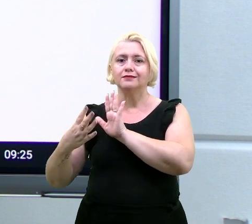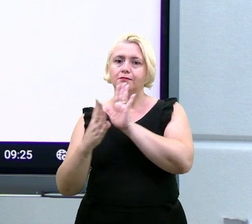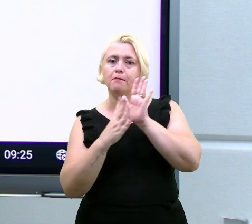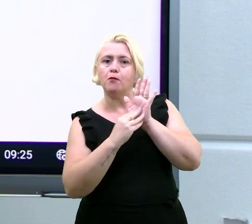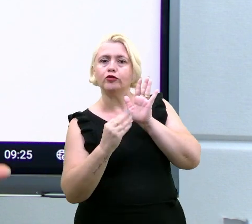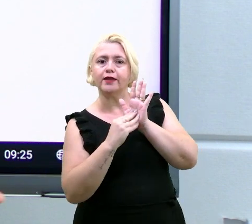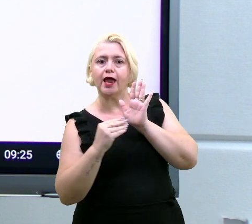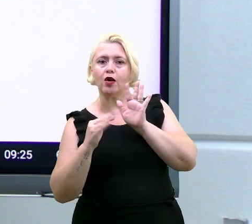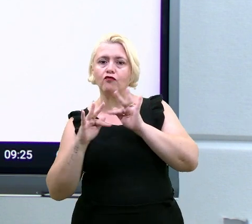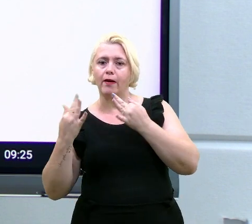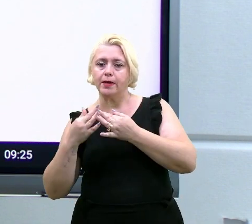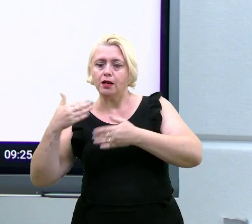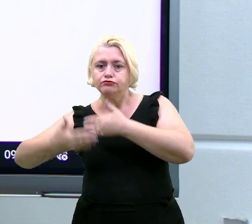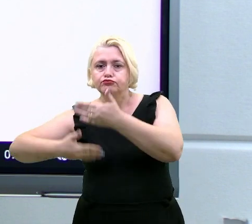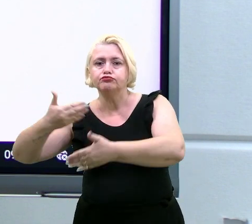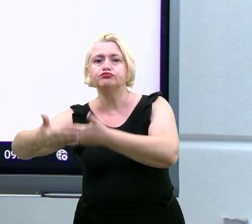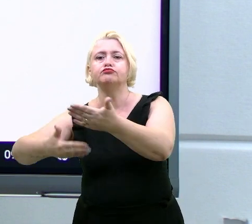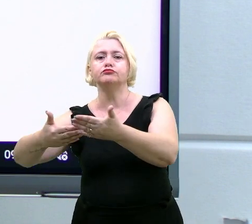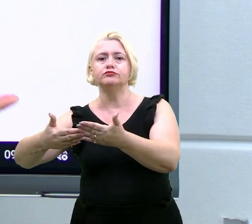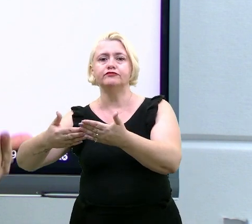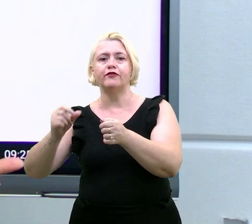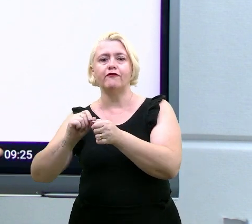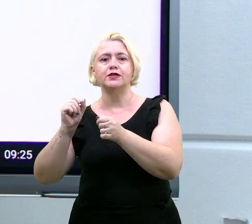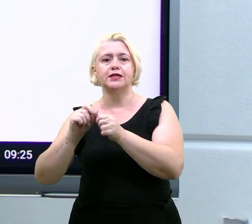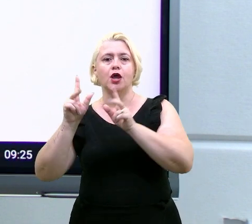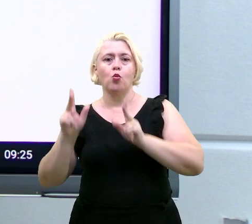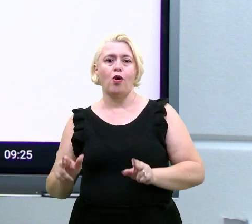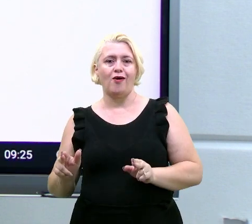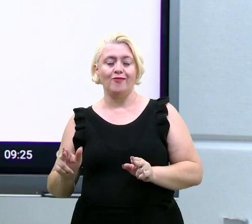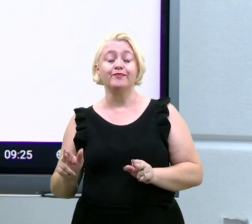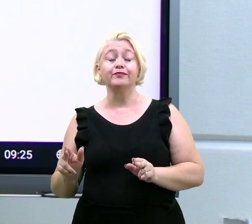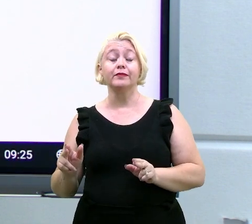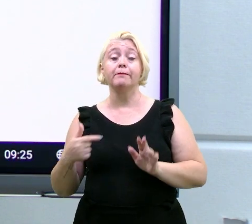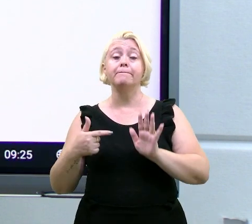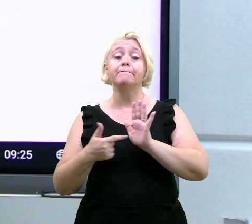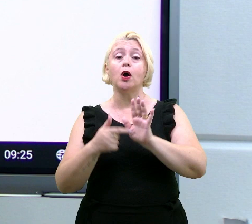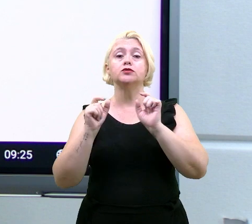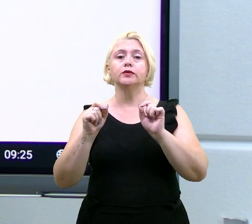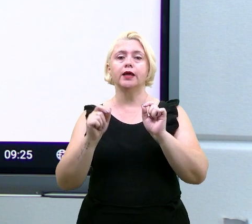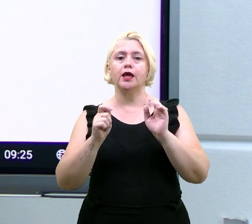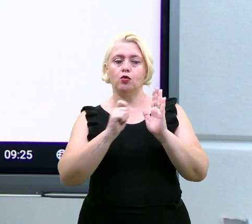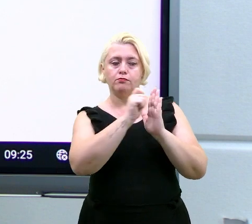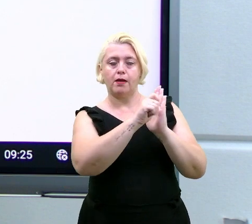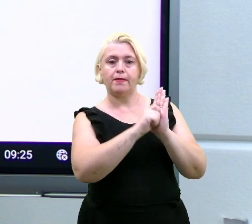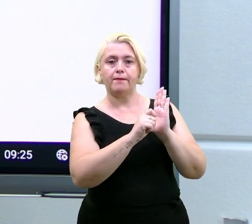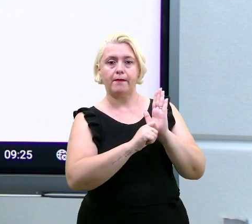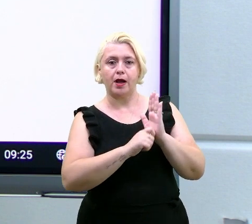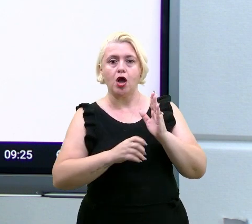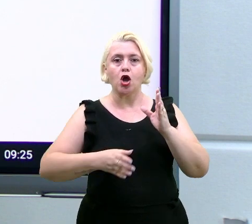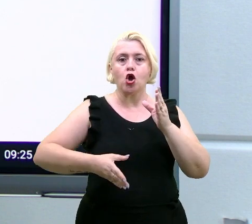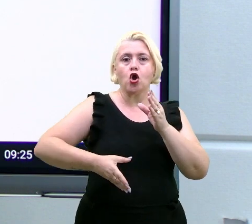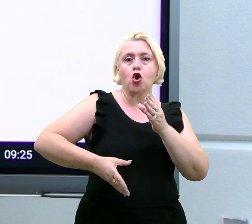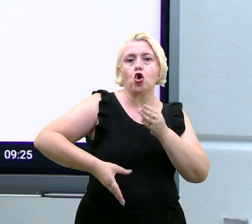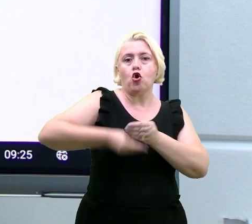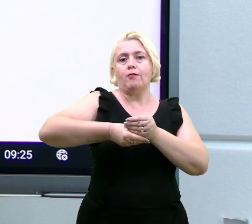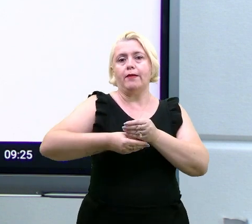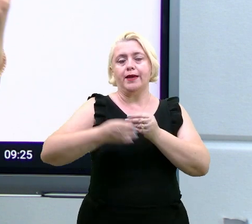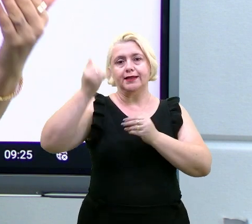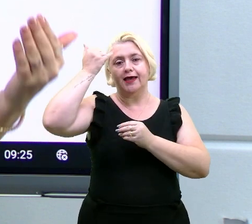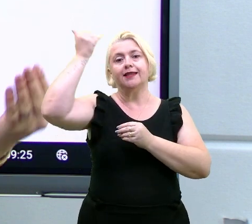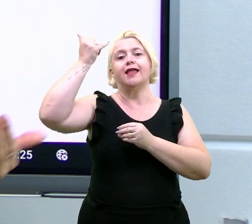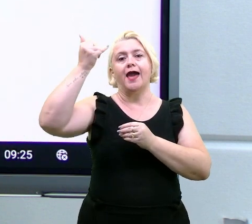certeza na ideia que eu estou trabalhando que eu estou apresentando eles fortalecem